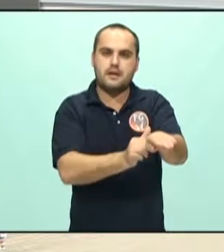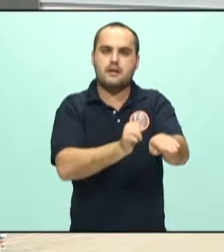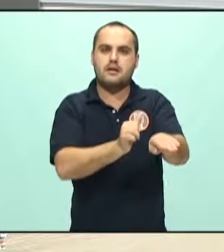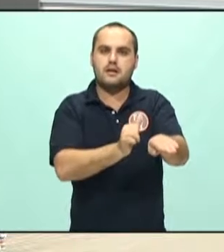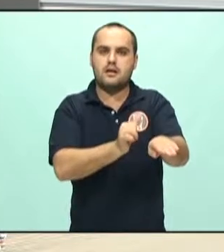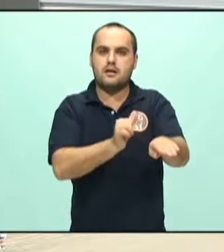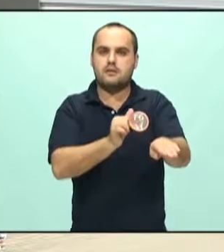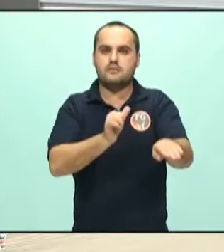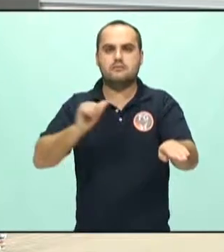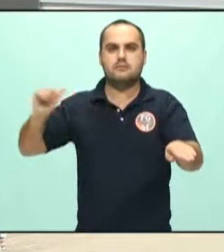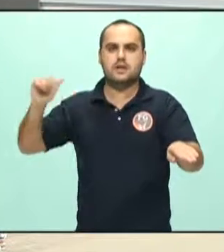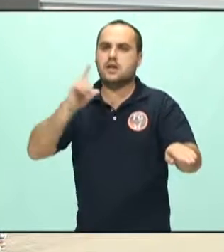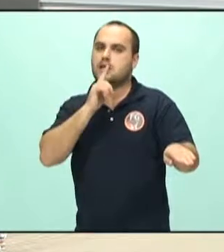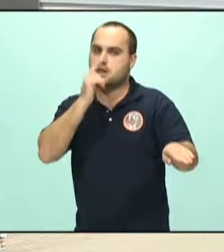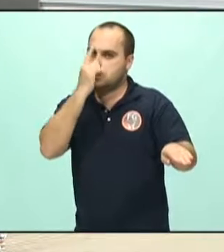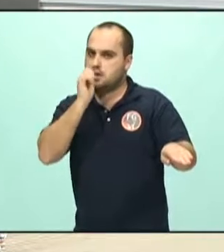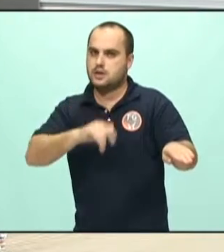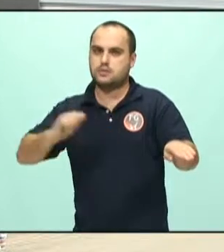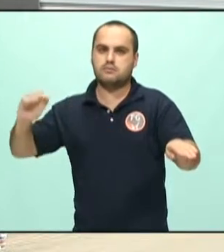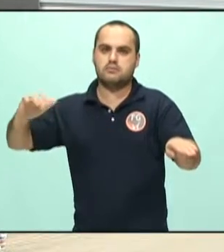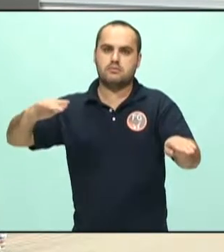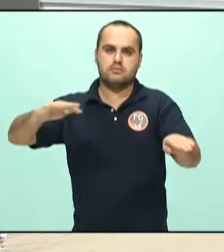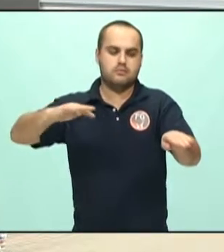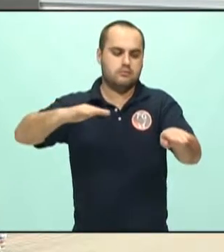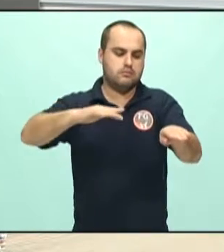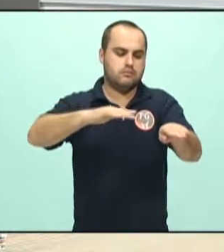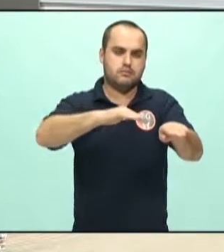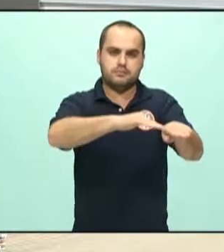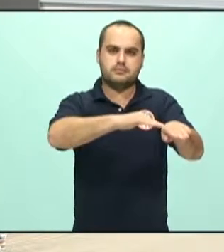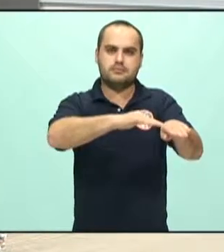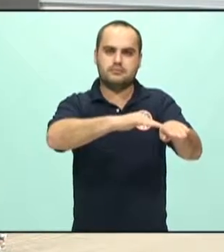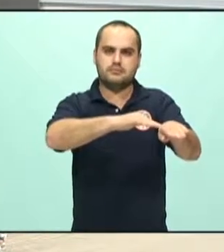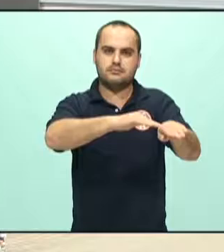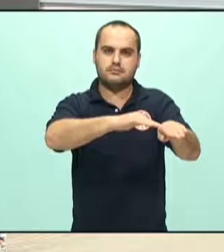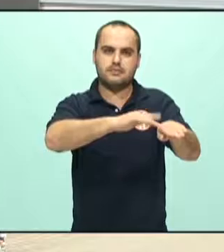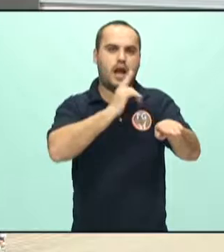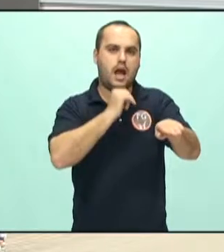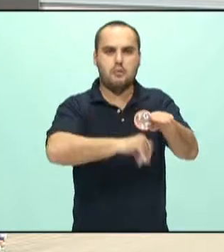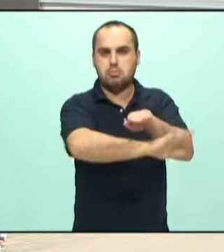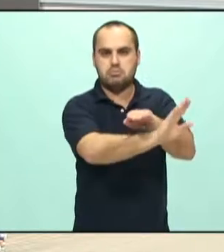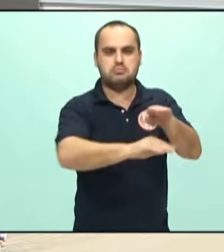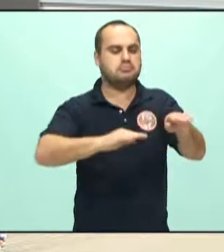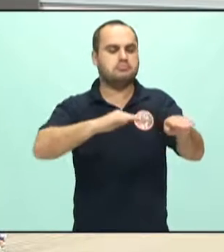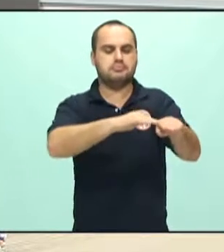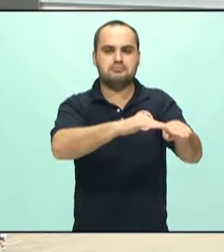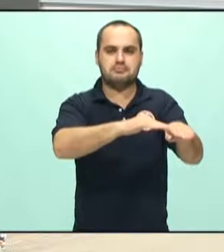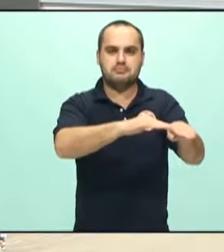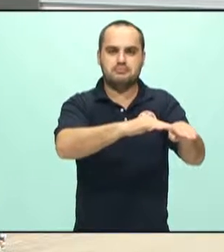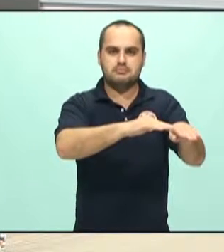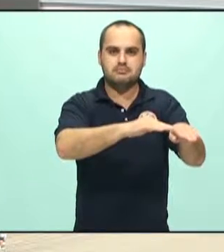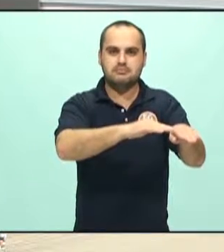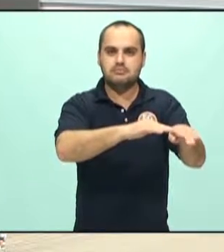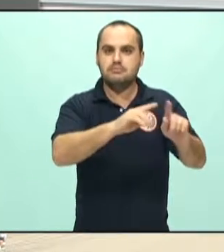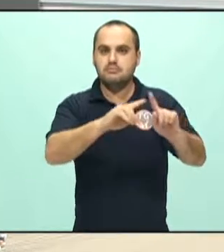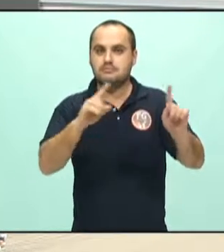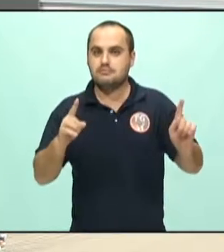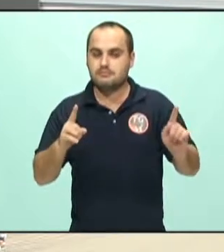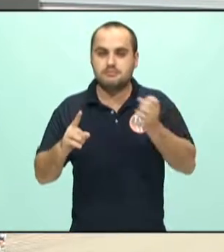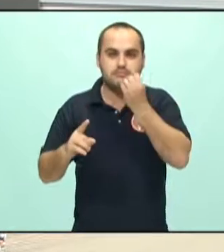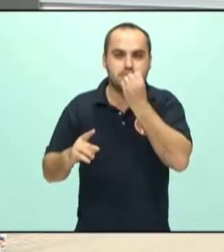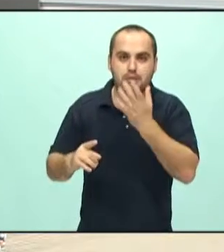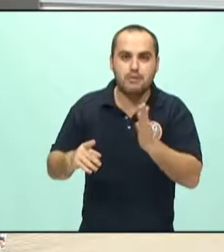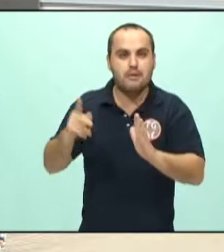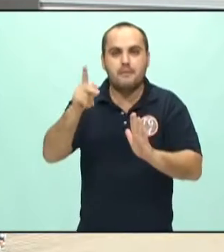mas o interessante de tudo isso mesmo é um projeto e ser um projeto escolar é a escola está